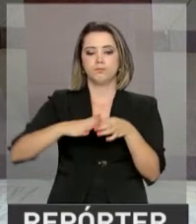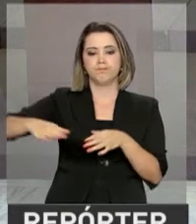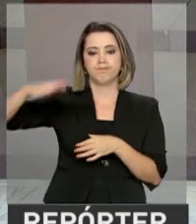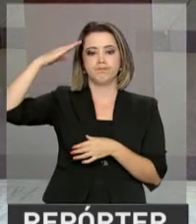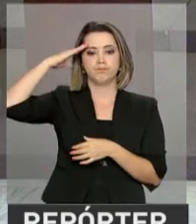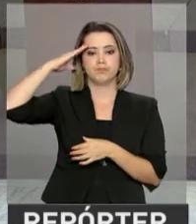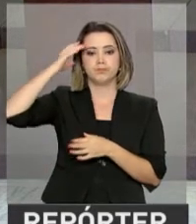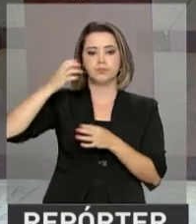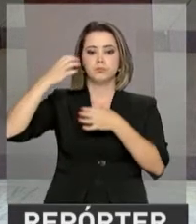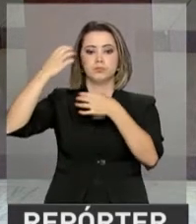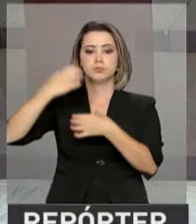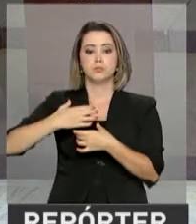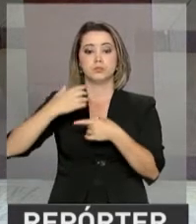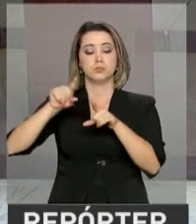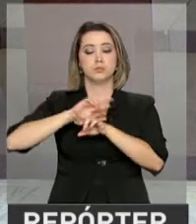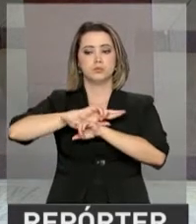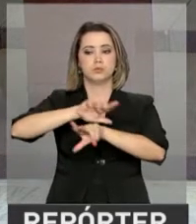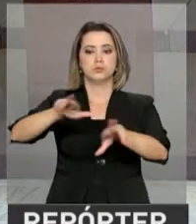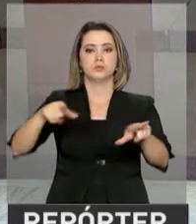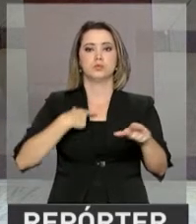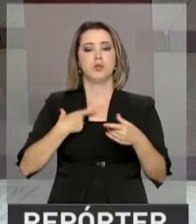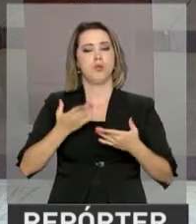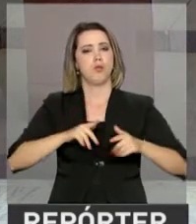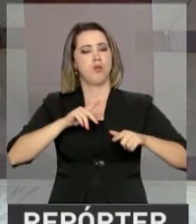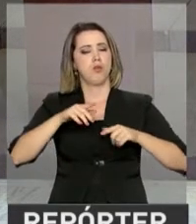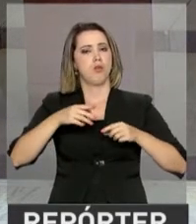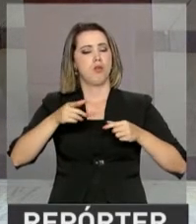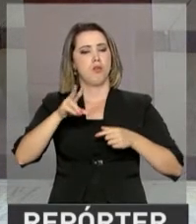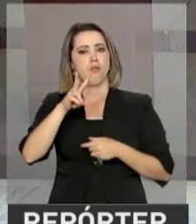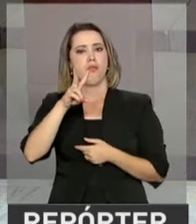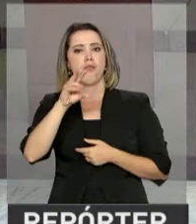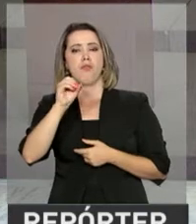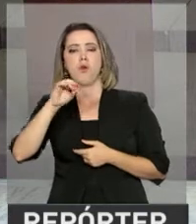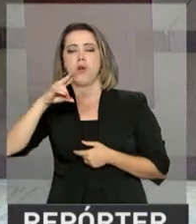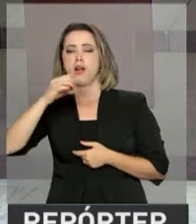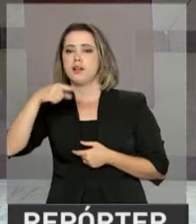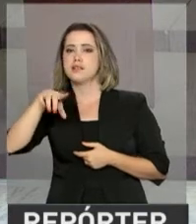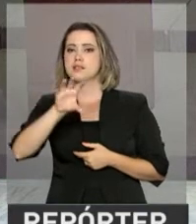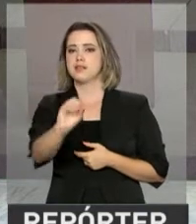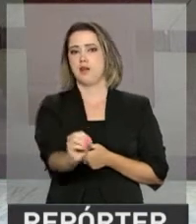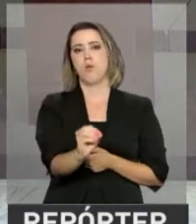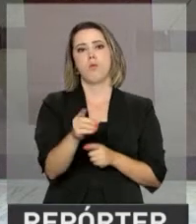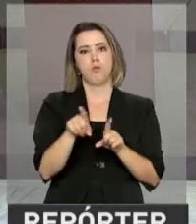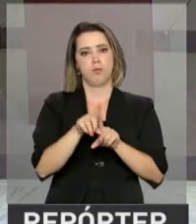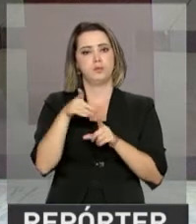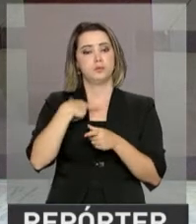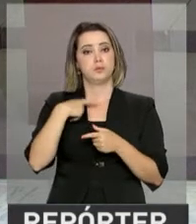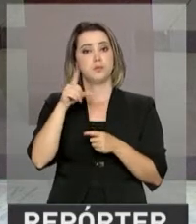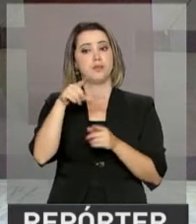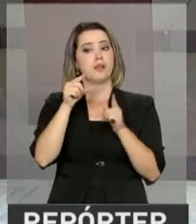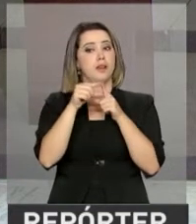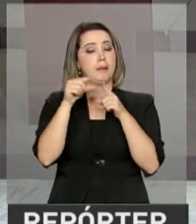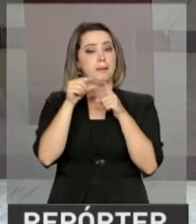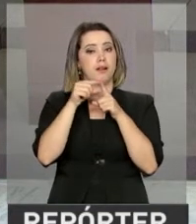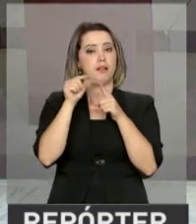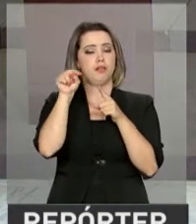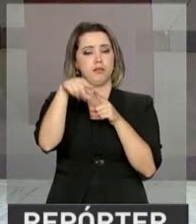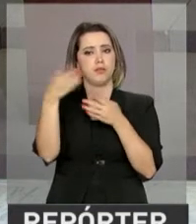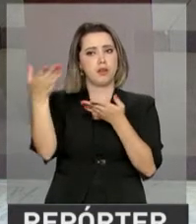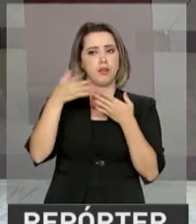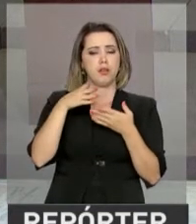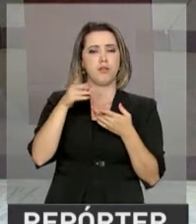competência profissional e vocação para o serviço vocação é palavra que vem do